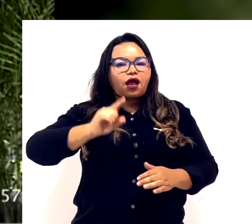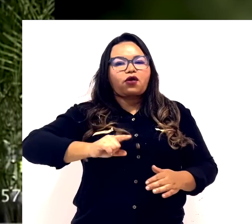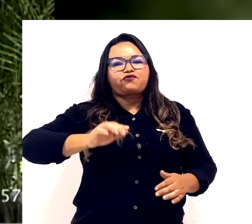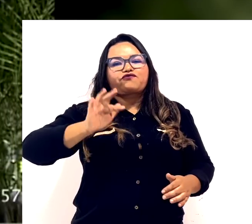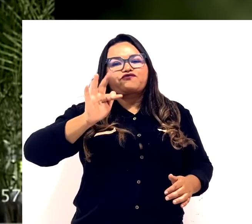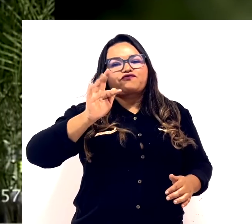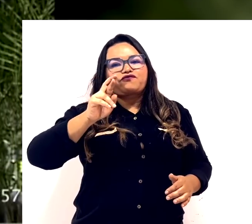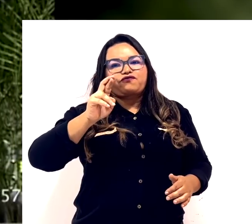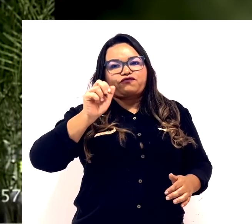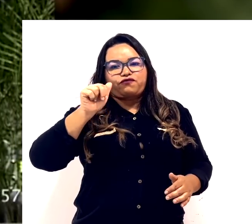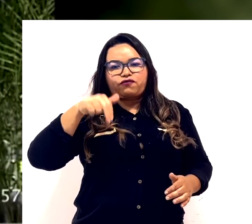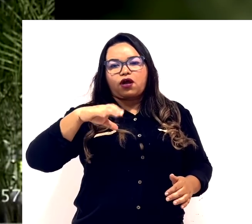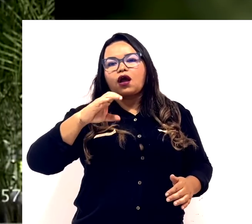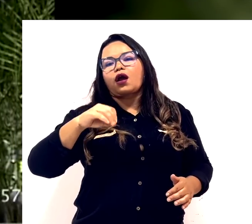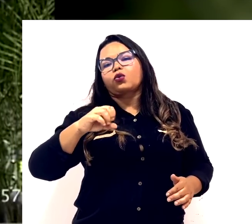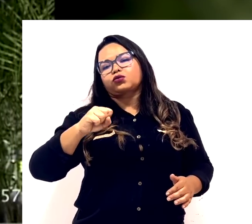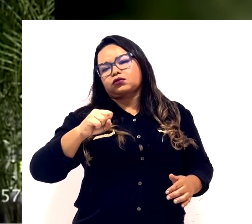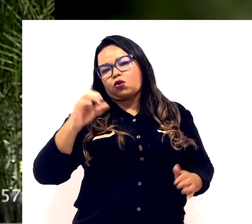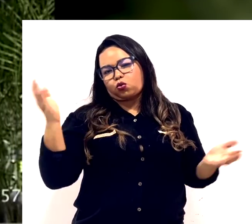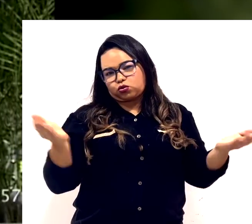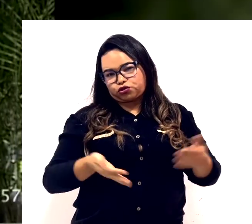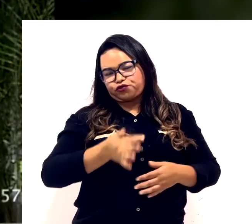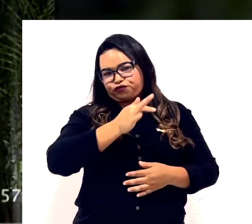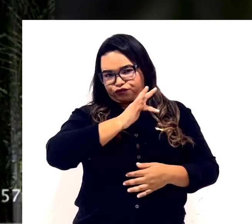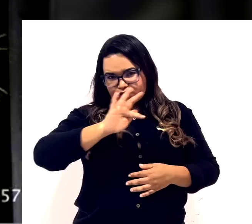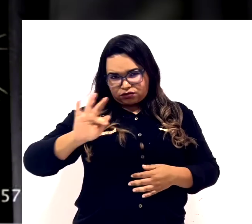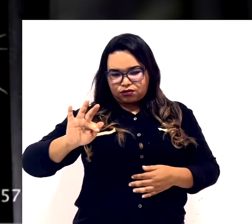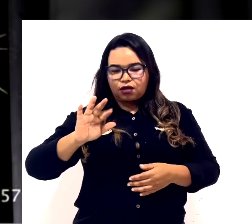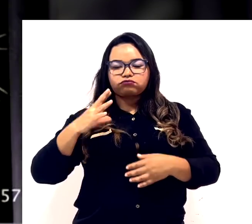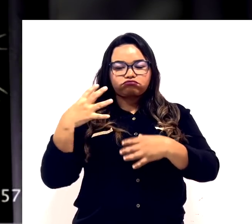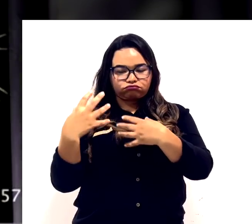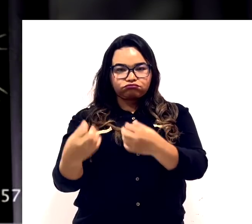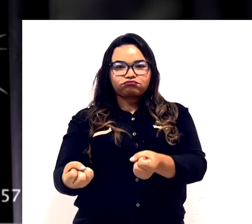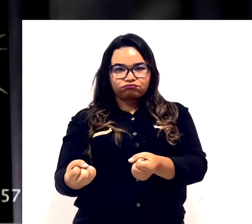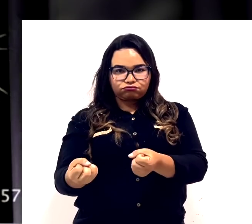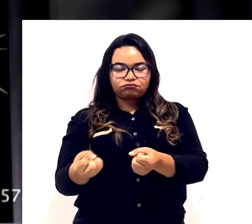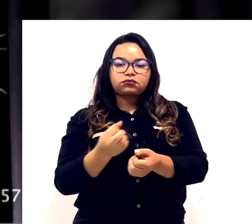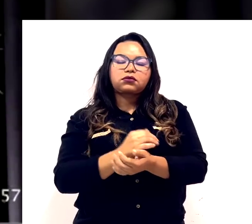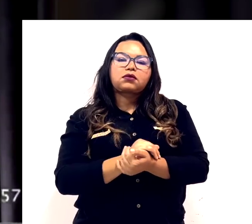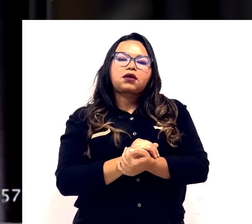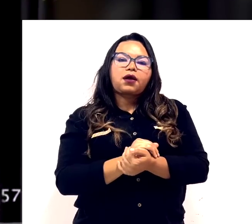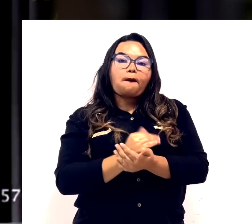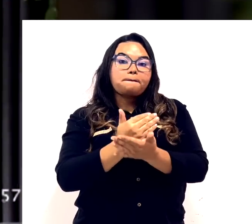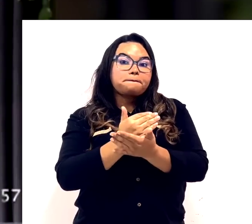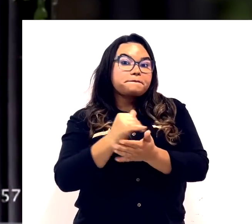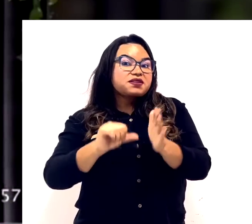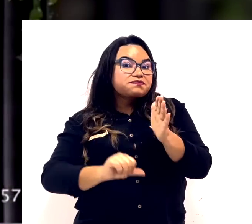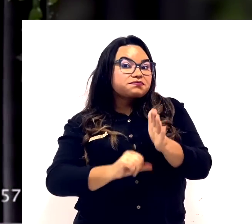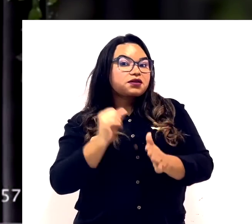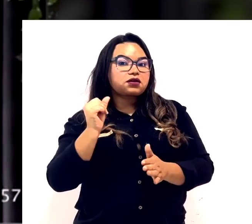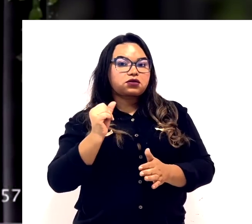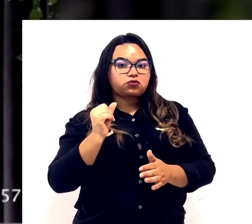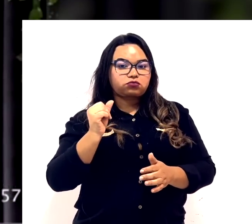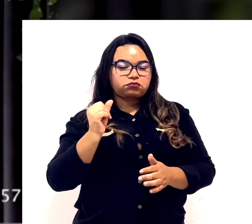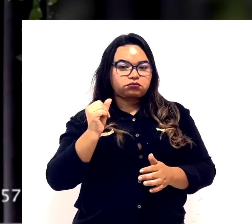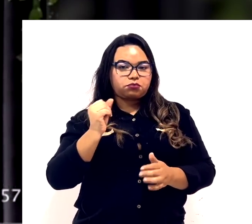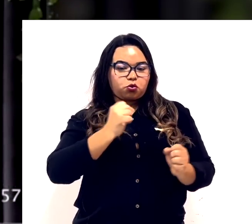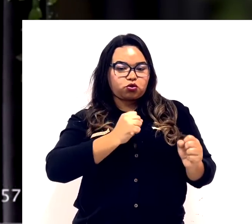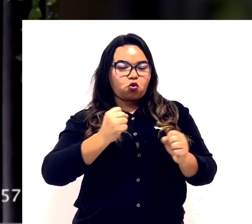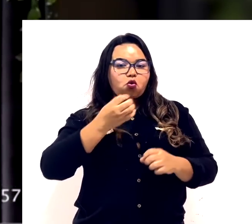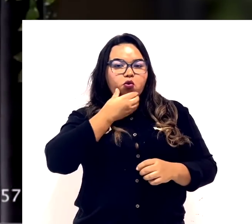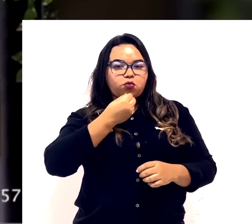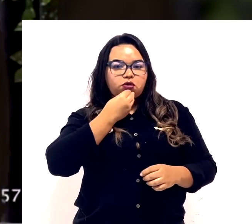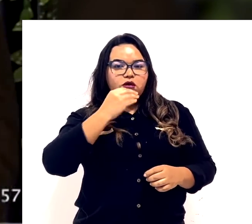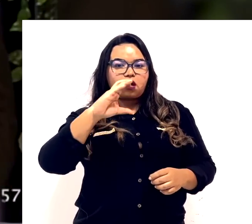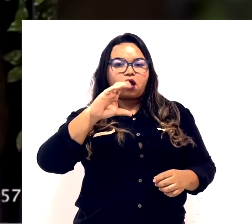a adotar essa roupagem, um dos primeiros foi Clovis, e Clovis entrou para a história, mais do que qualquer